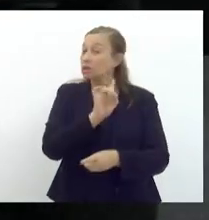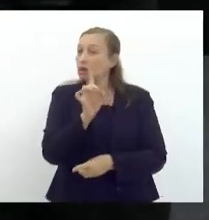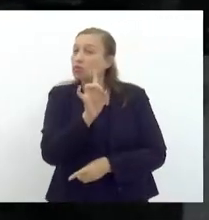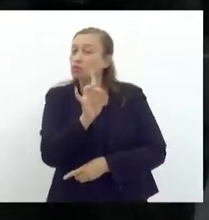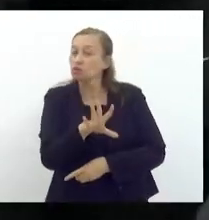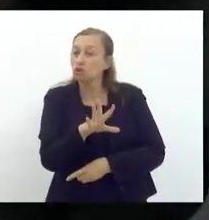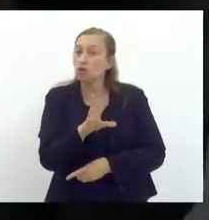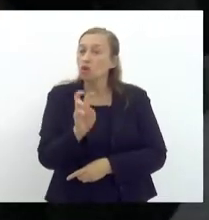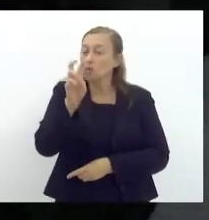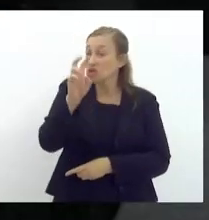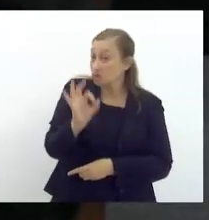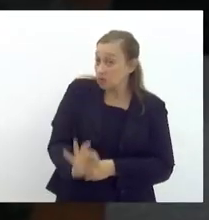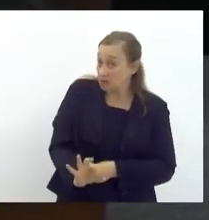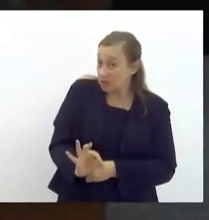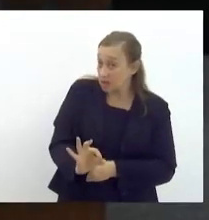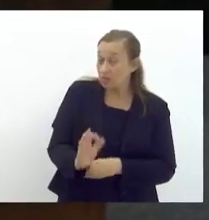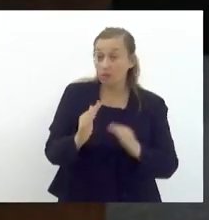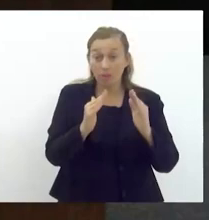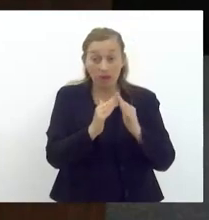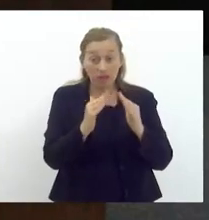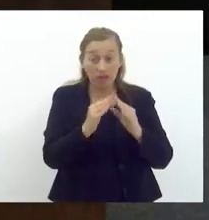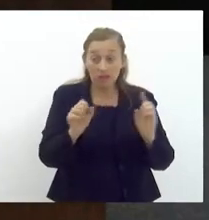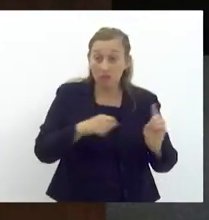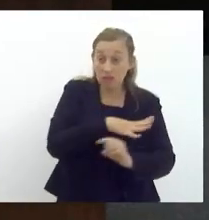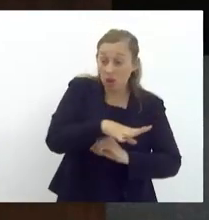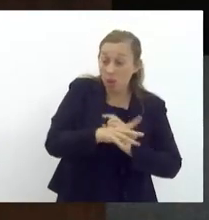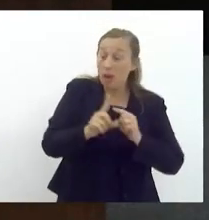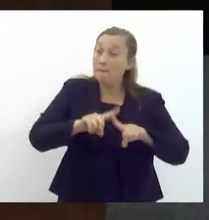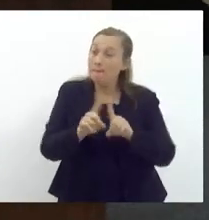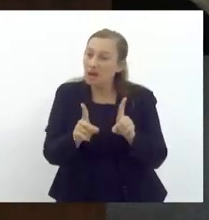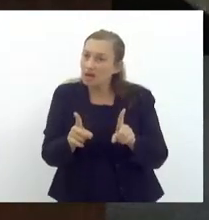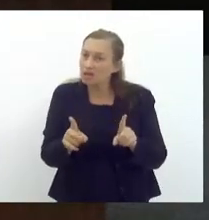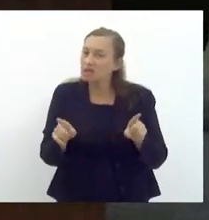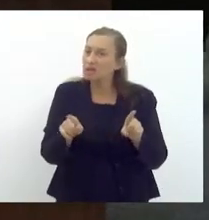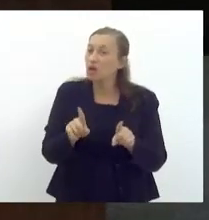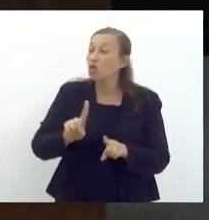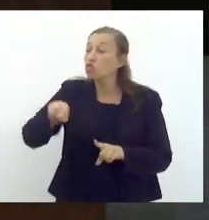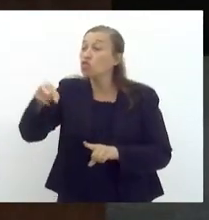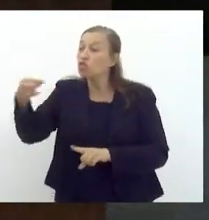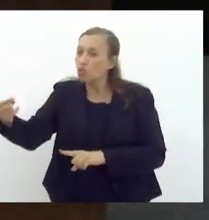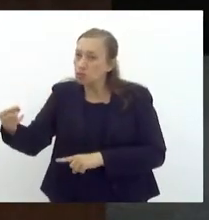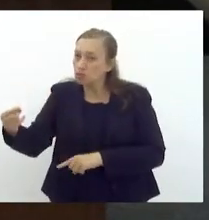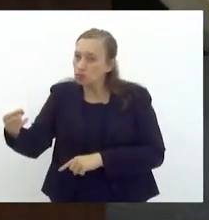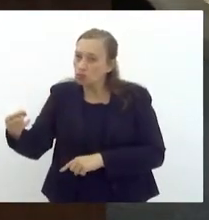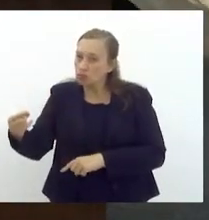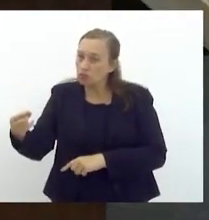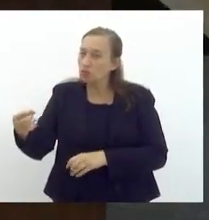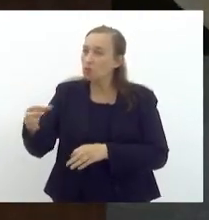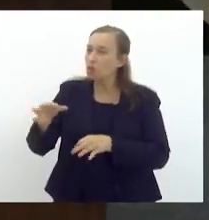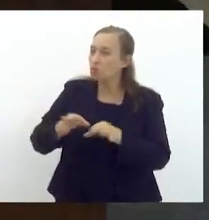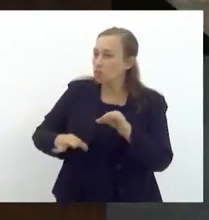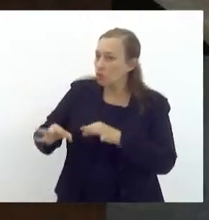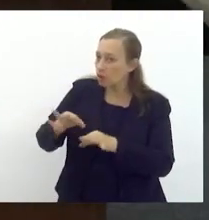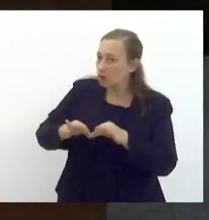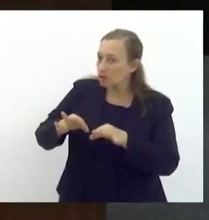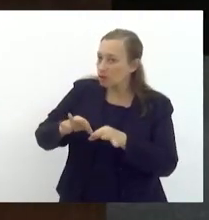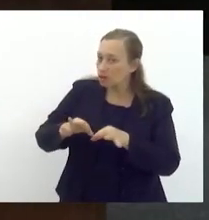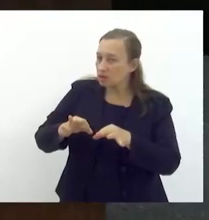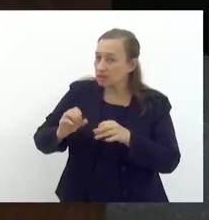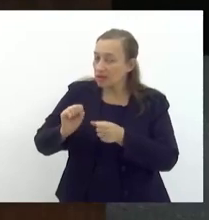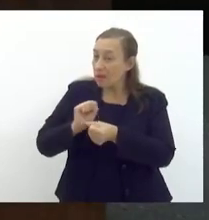os 5% para habitação social mas os outros programas que estavam